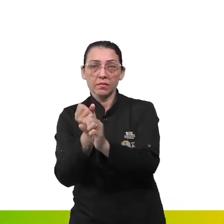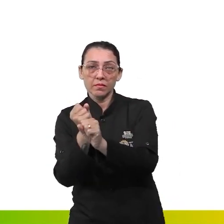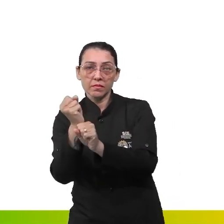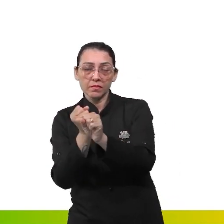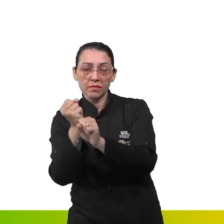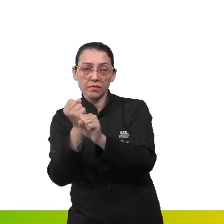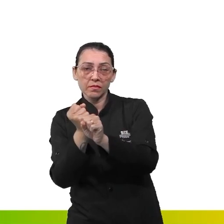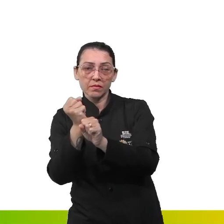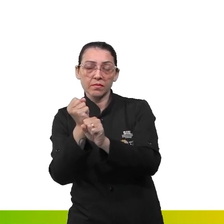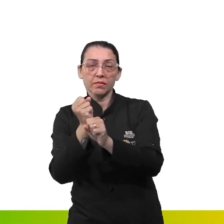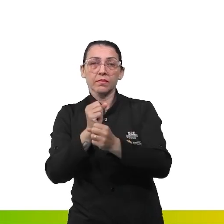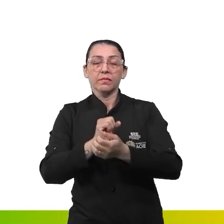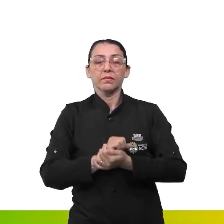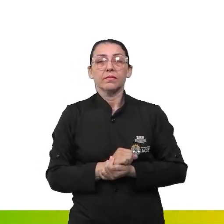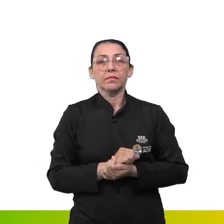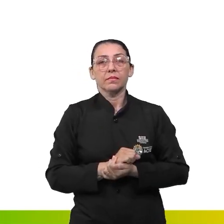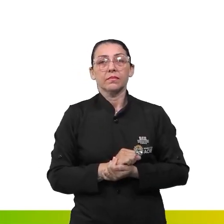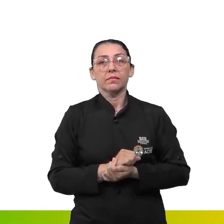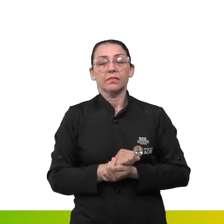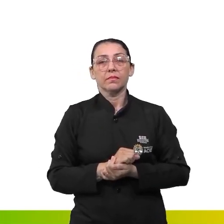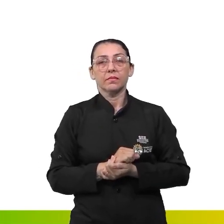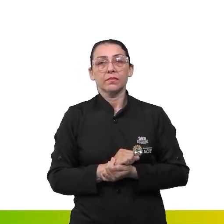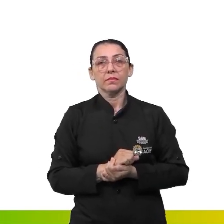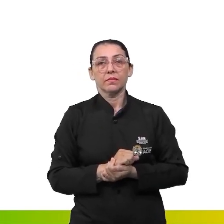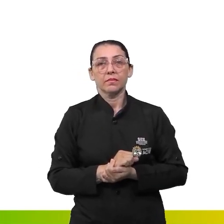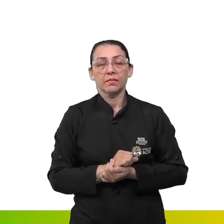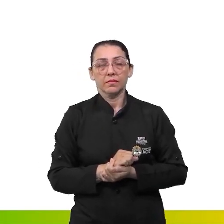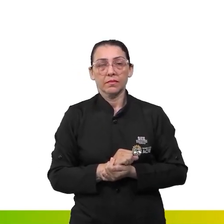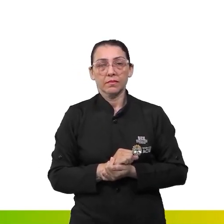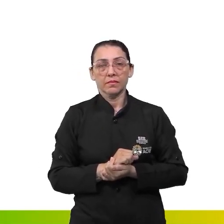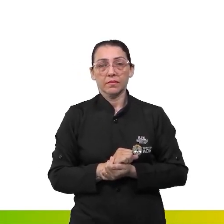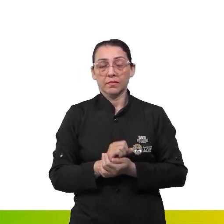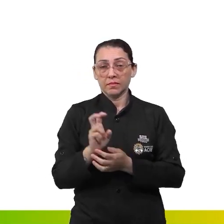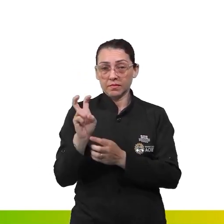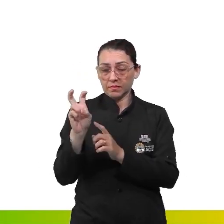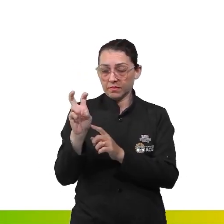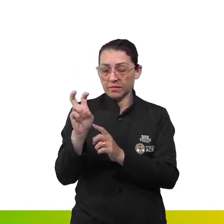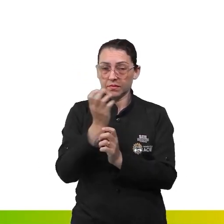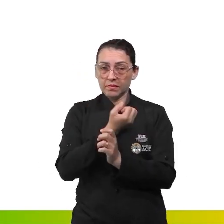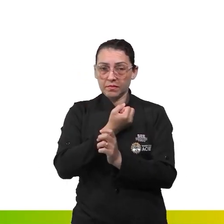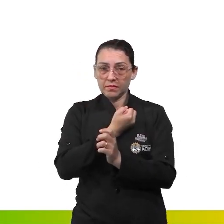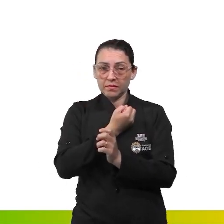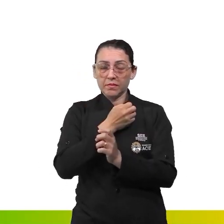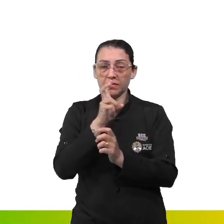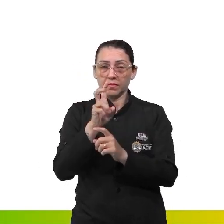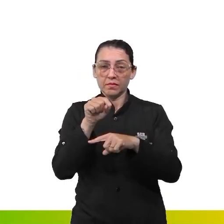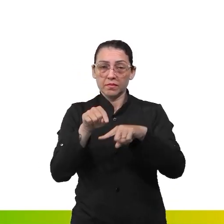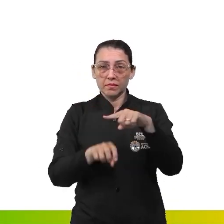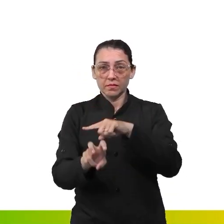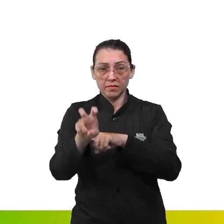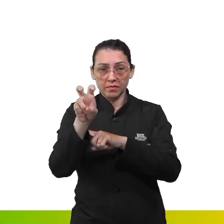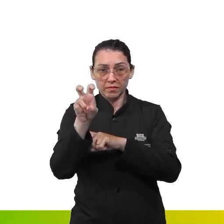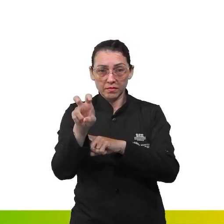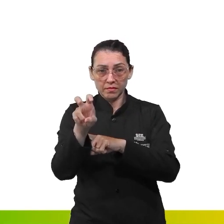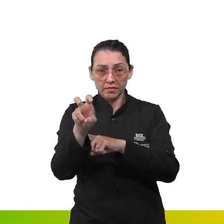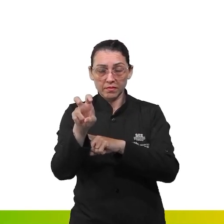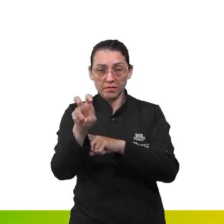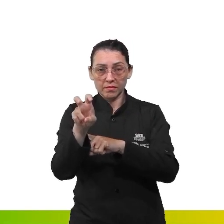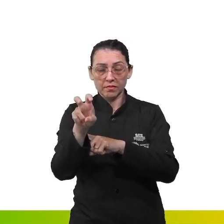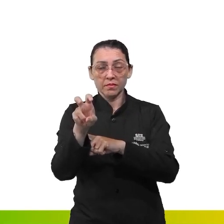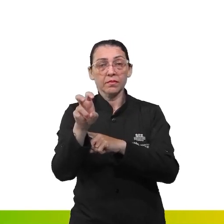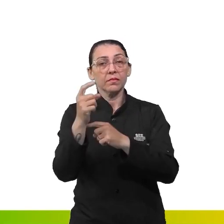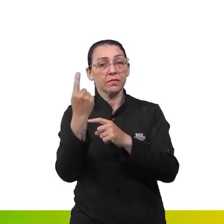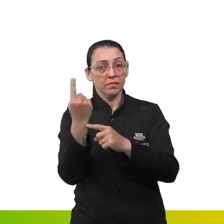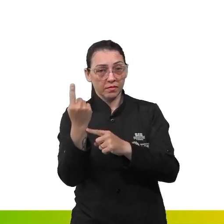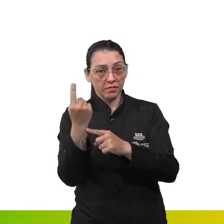vamos colocar aqui, t de 5. Quando eu coloco aqui no lugar do t o número 5, eu pego 5 e divido para 5. Então, dá